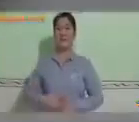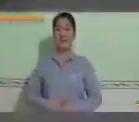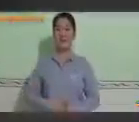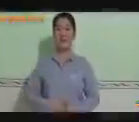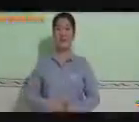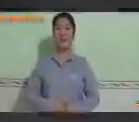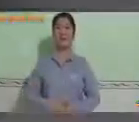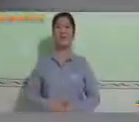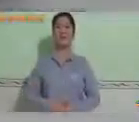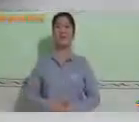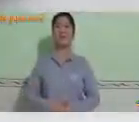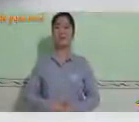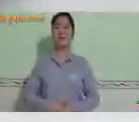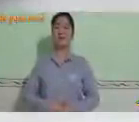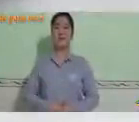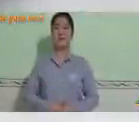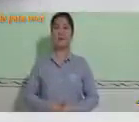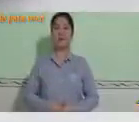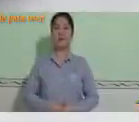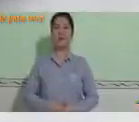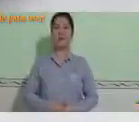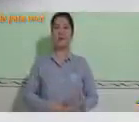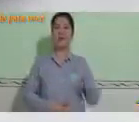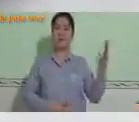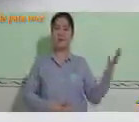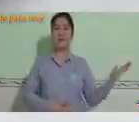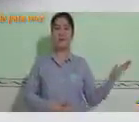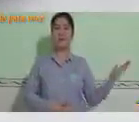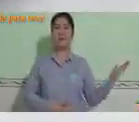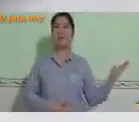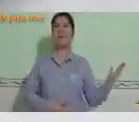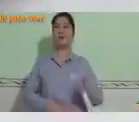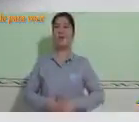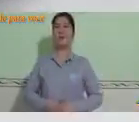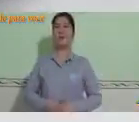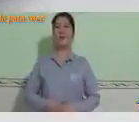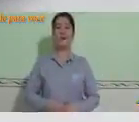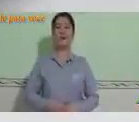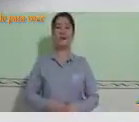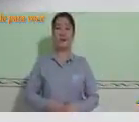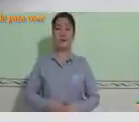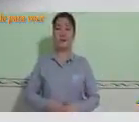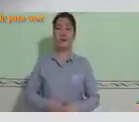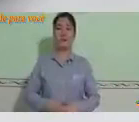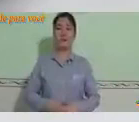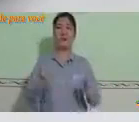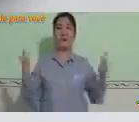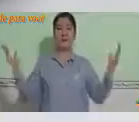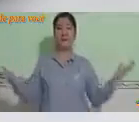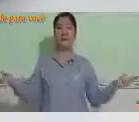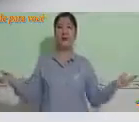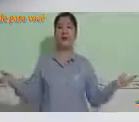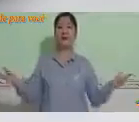CARDEAVIAMFLOCOS e acento agudo GUAFR e a 2 vezes ao dia. Ponto e vírgula, não ficar exposto ao sol até que as feridas